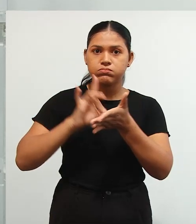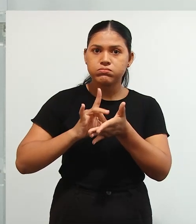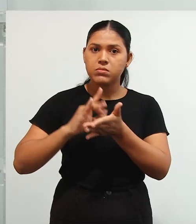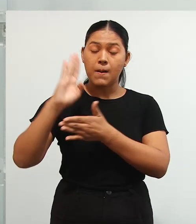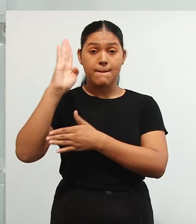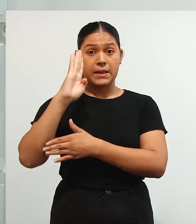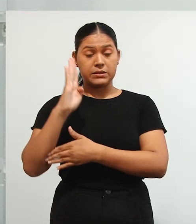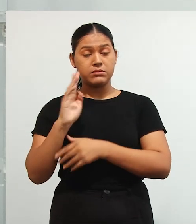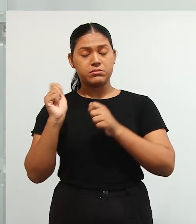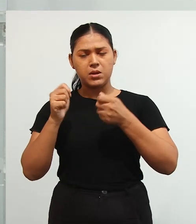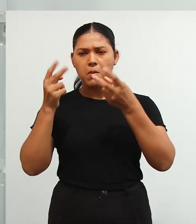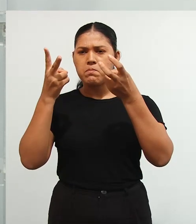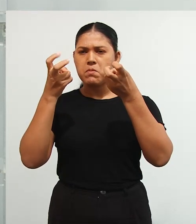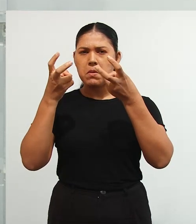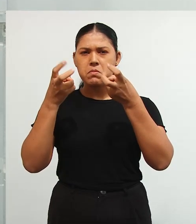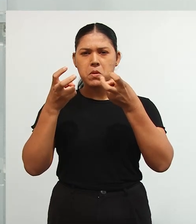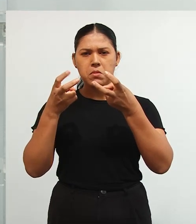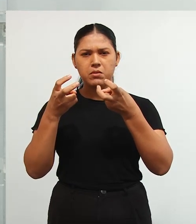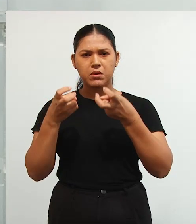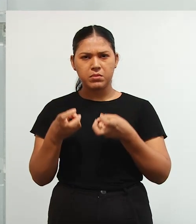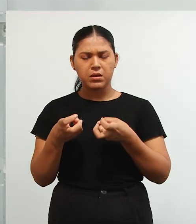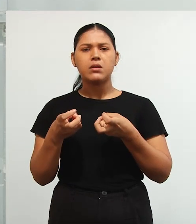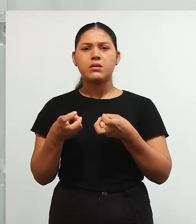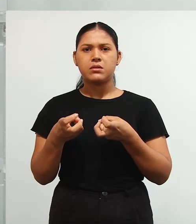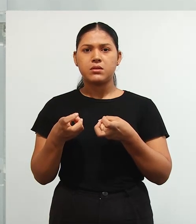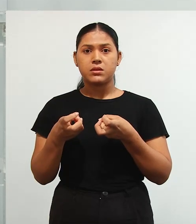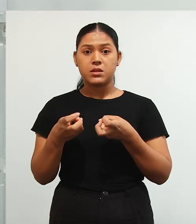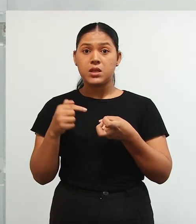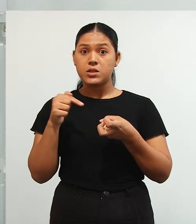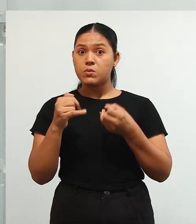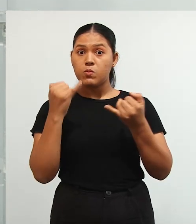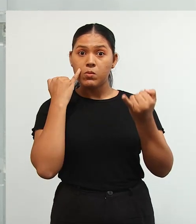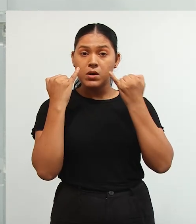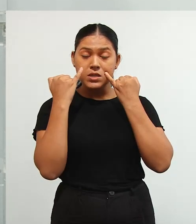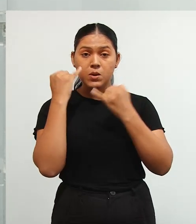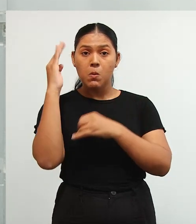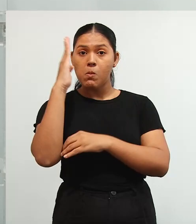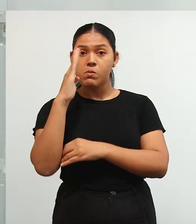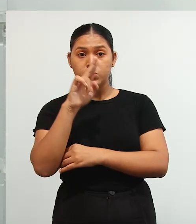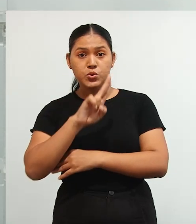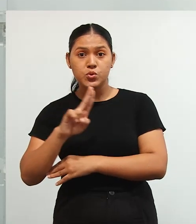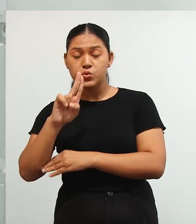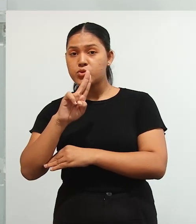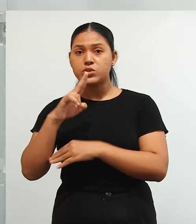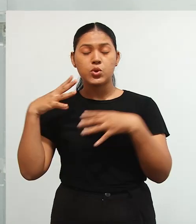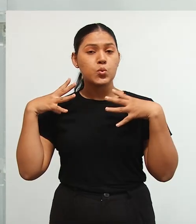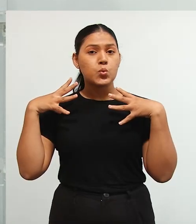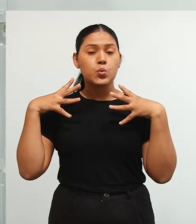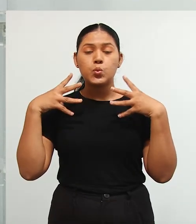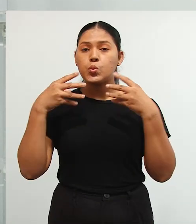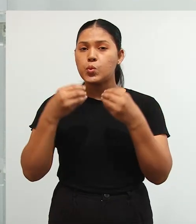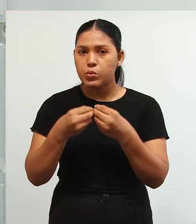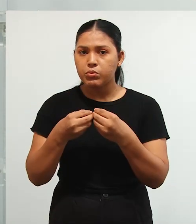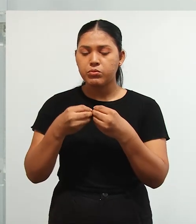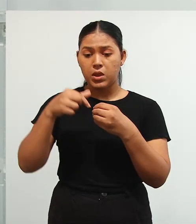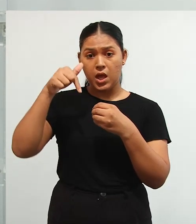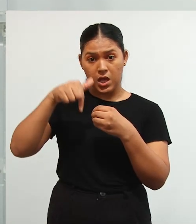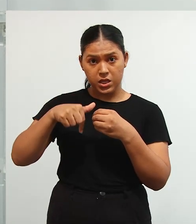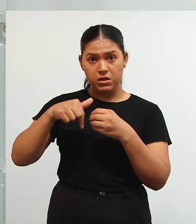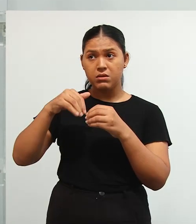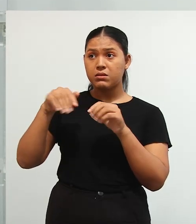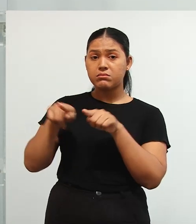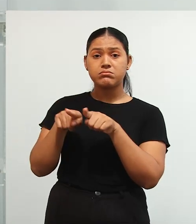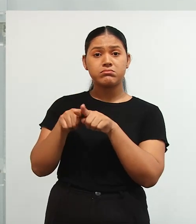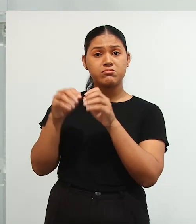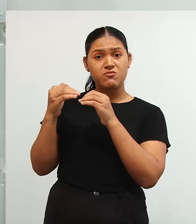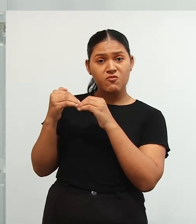se apresenta nos fóruns nacionais e internacionais, esta população não tem como